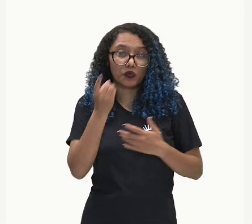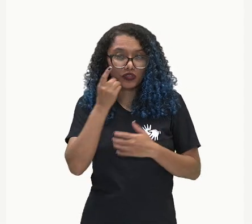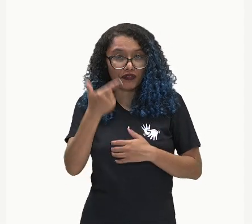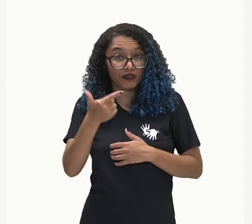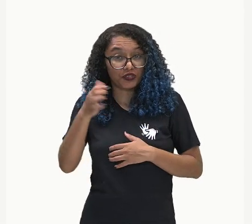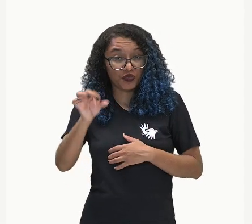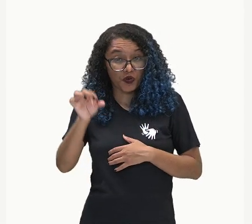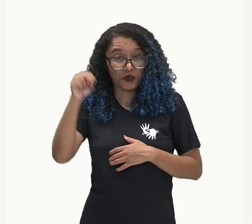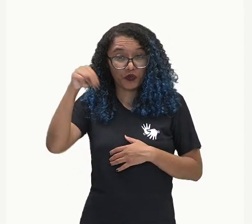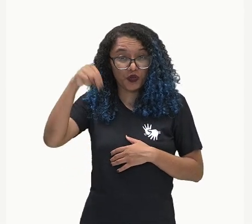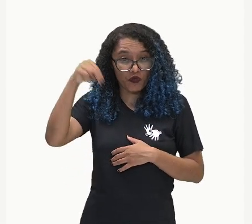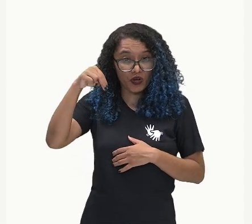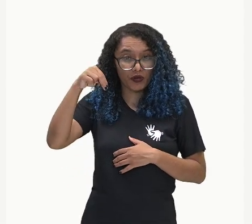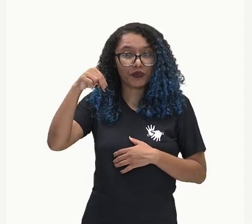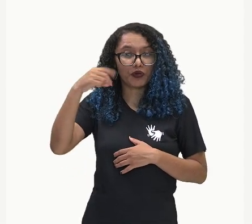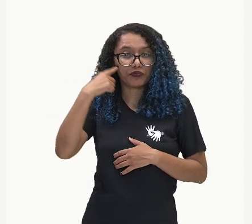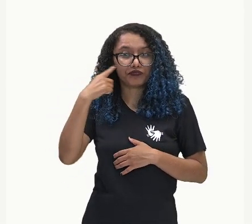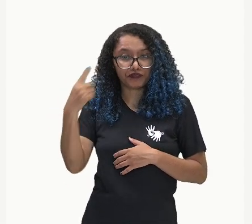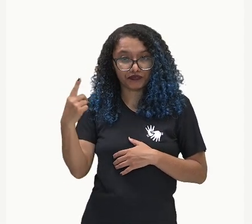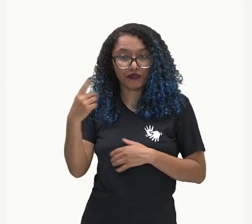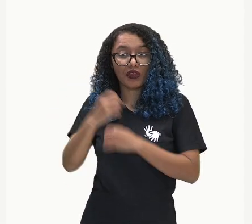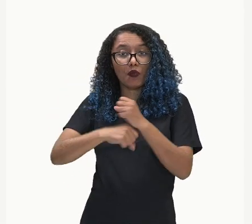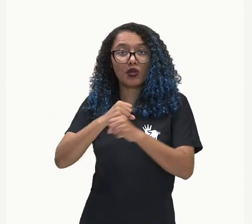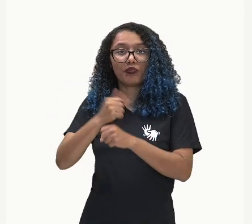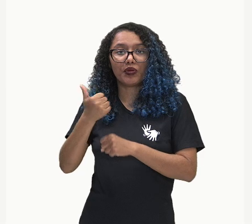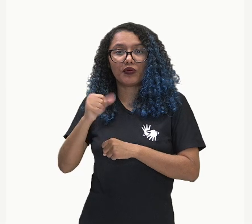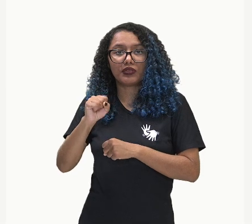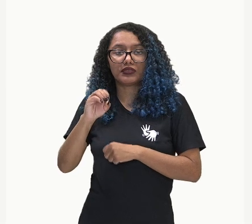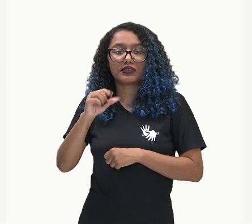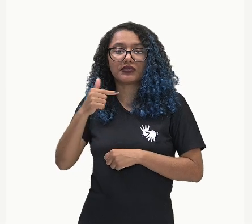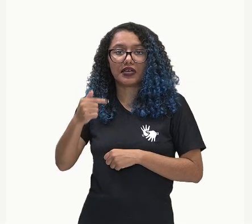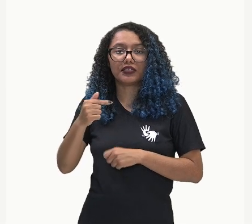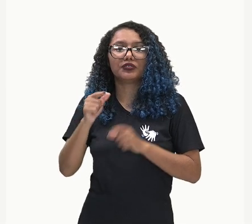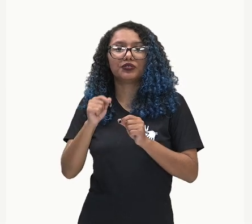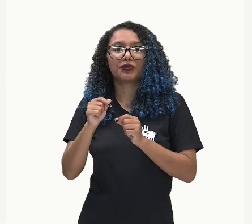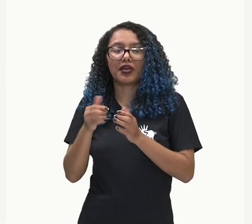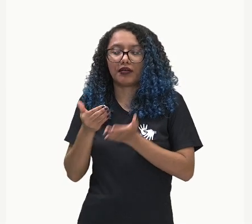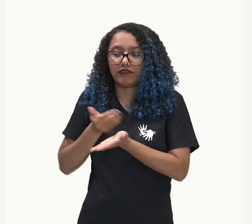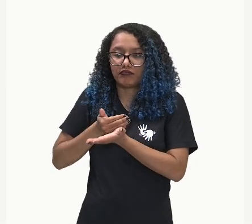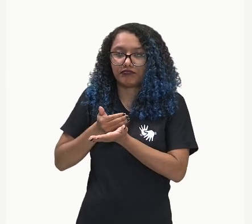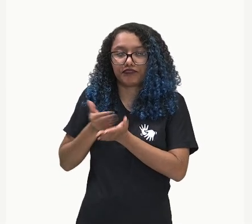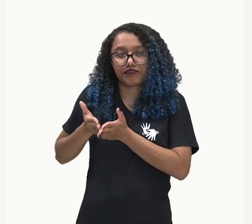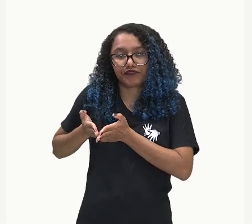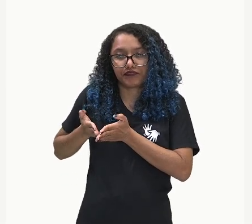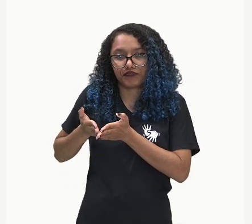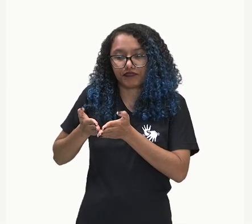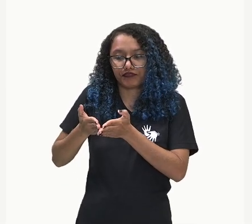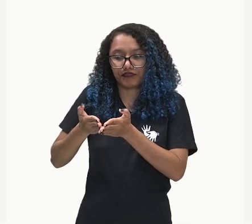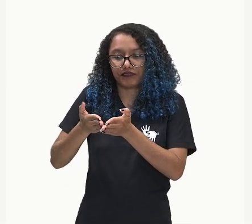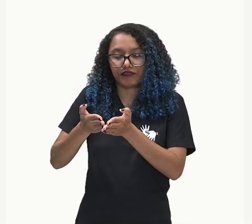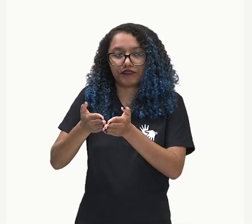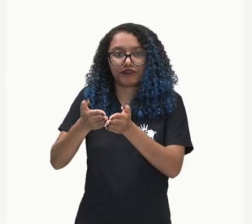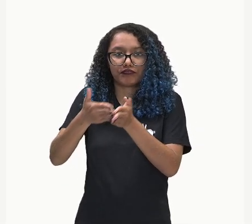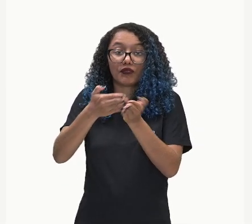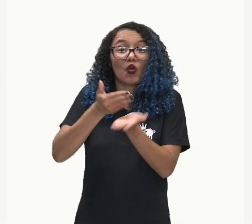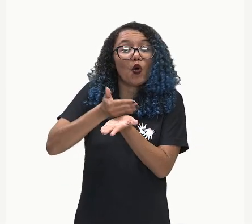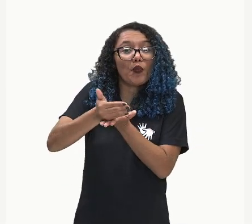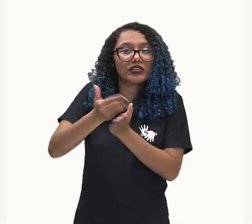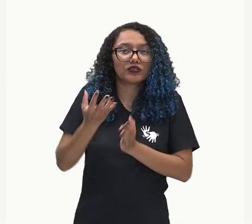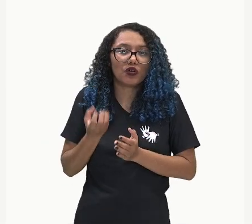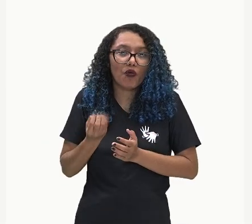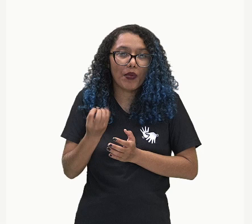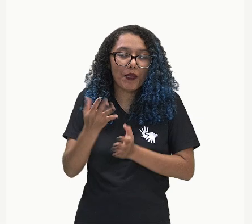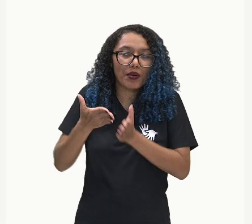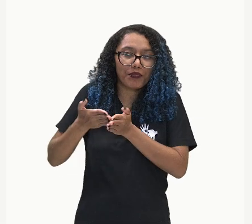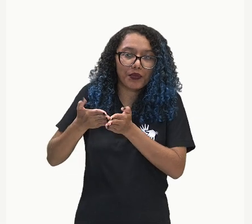de 1808, a família saiu da Europa e em 1807. Em 1808,